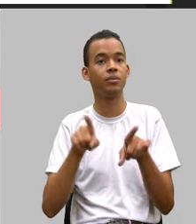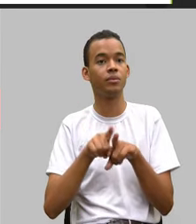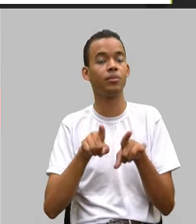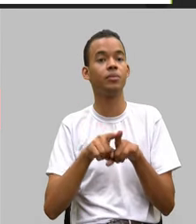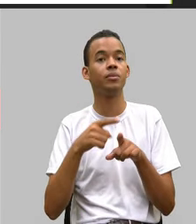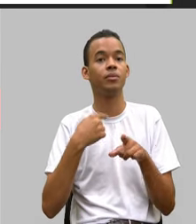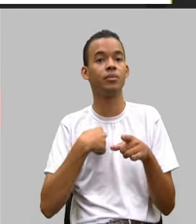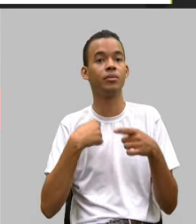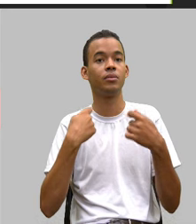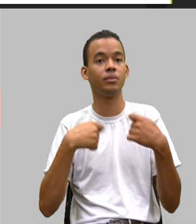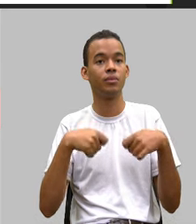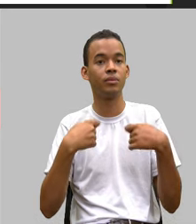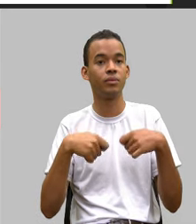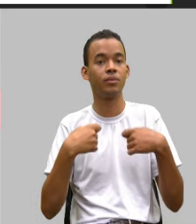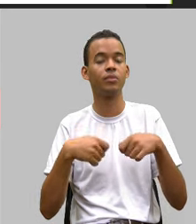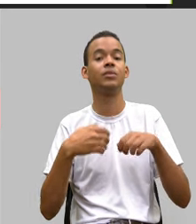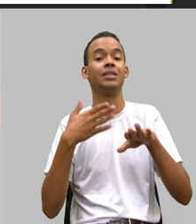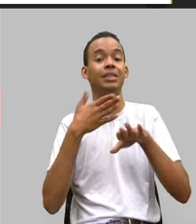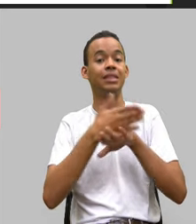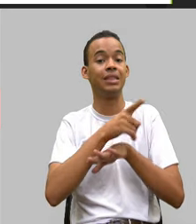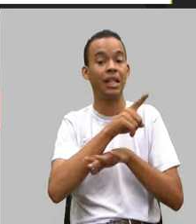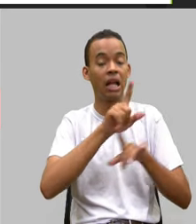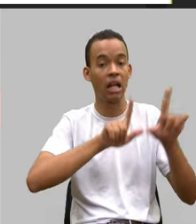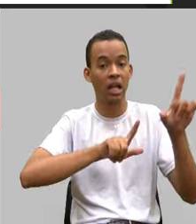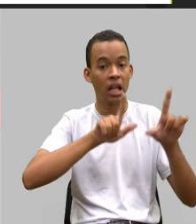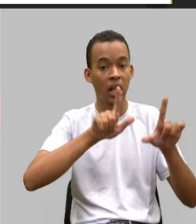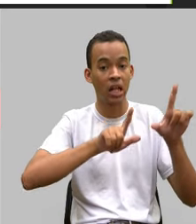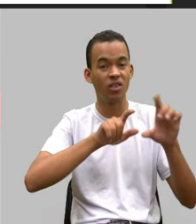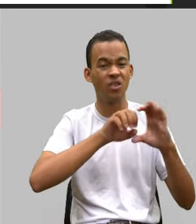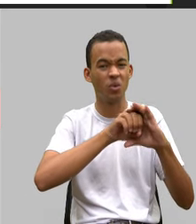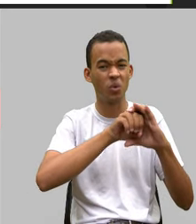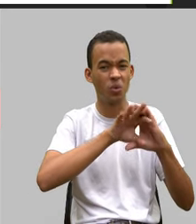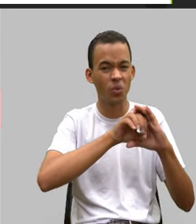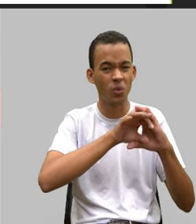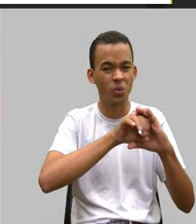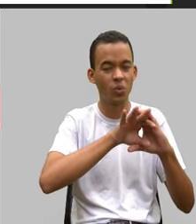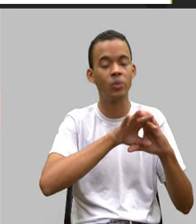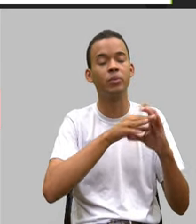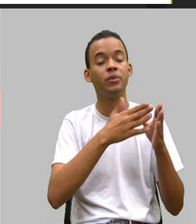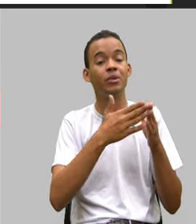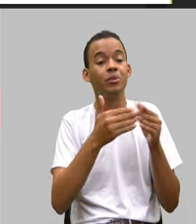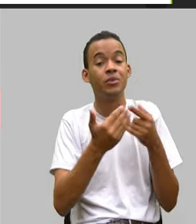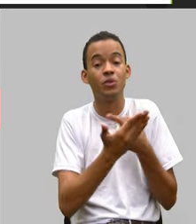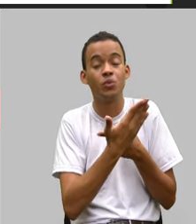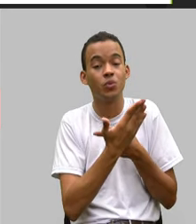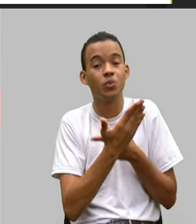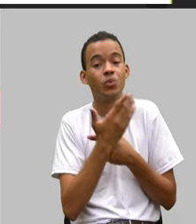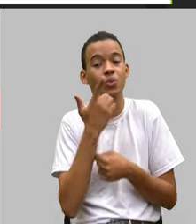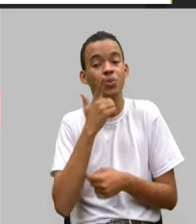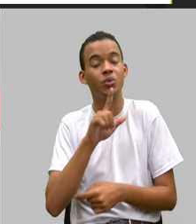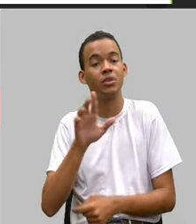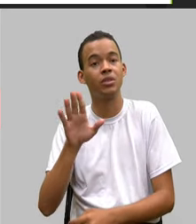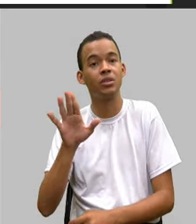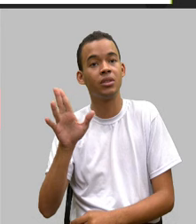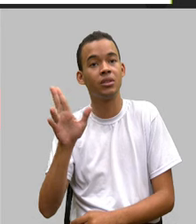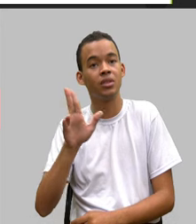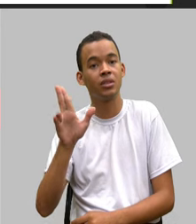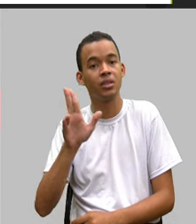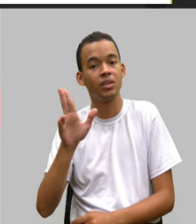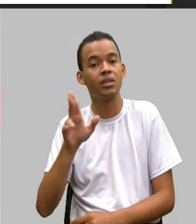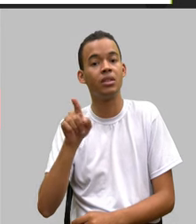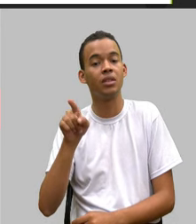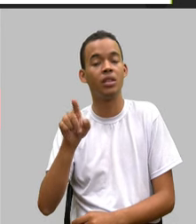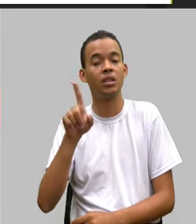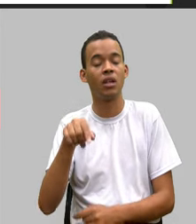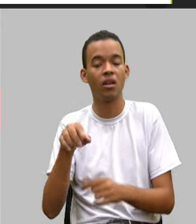o canabidiol precisamos mudar essa fala cannabidiol é uma molécula